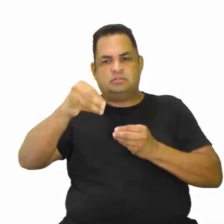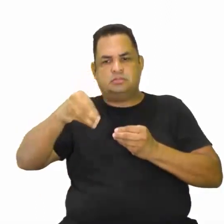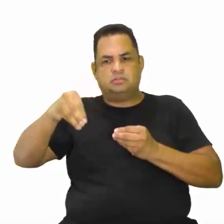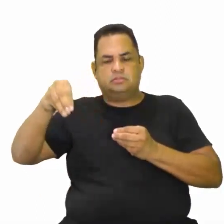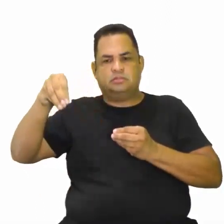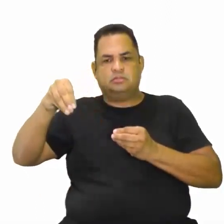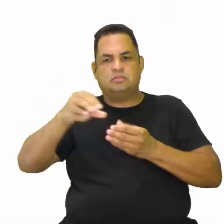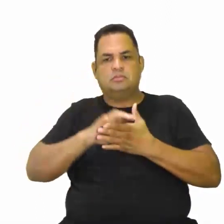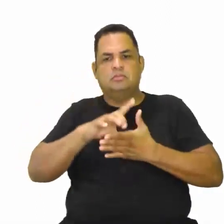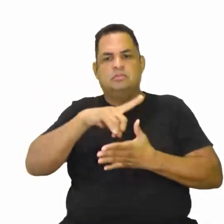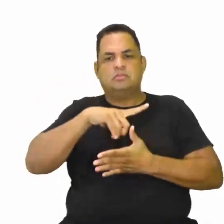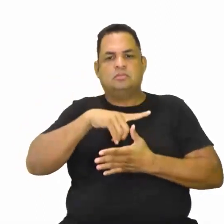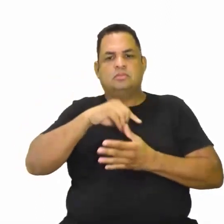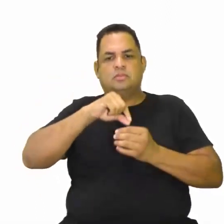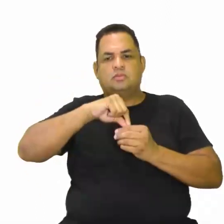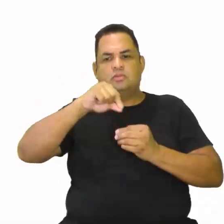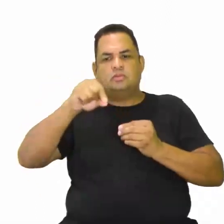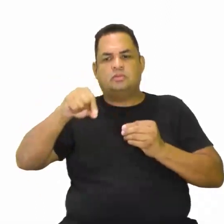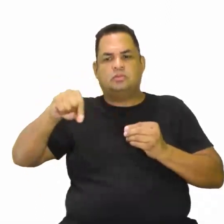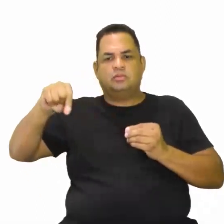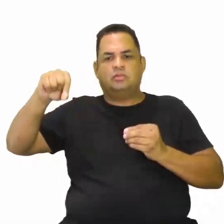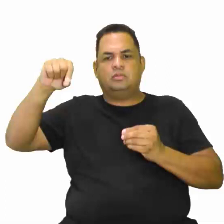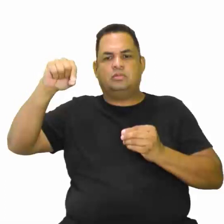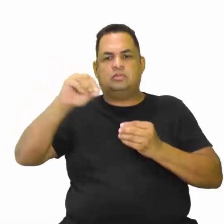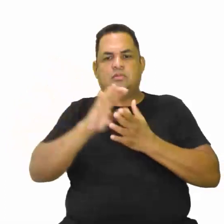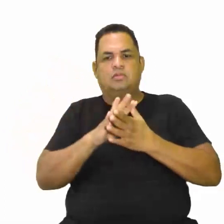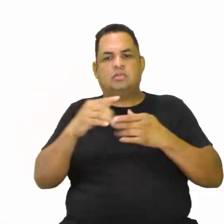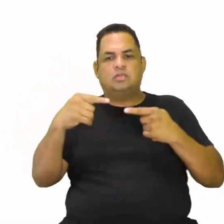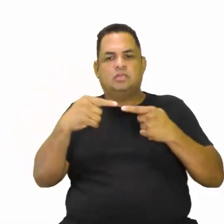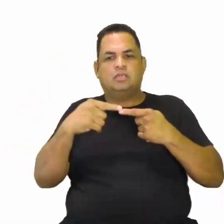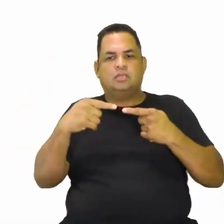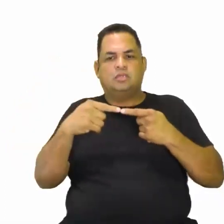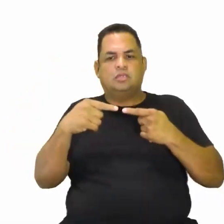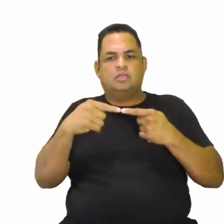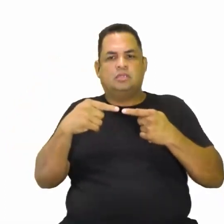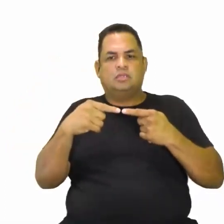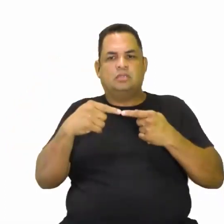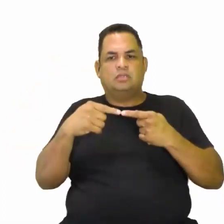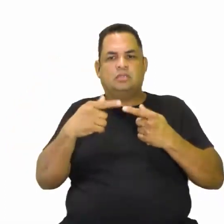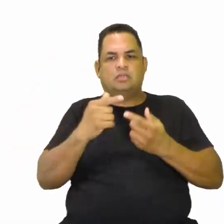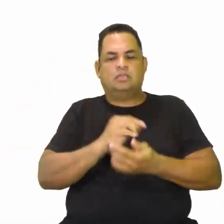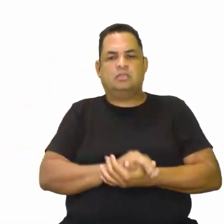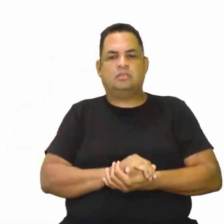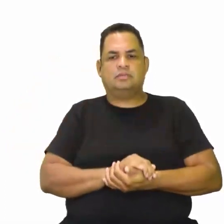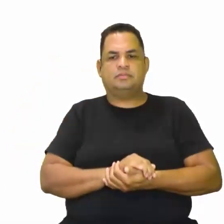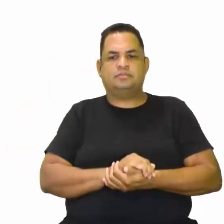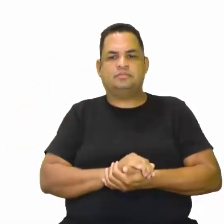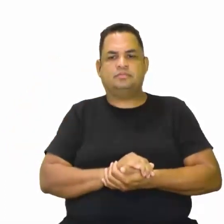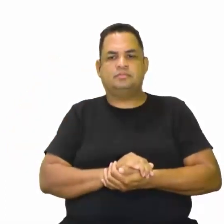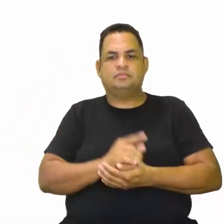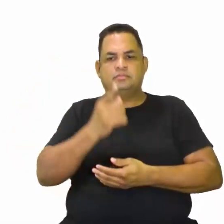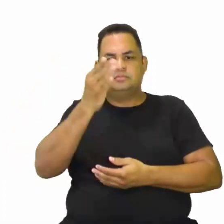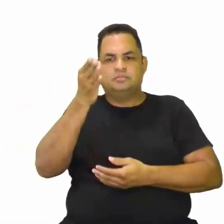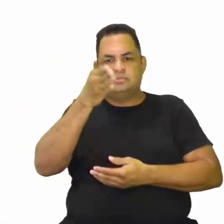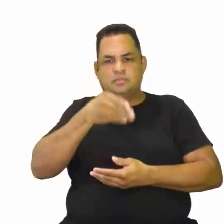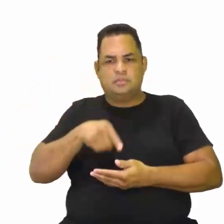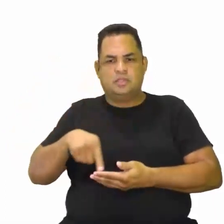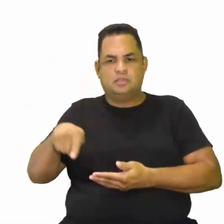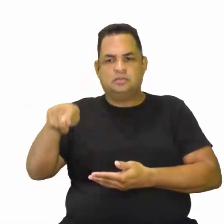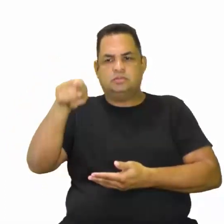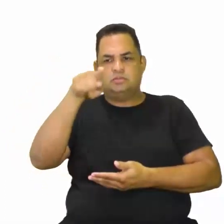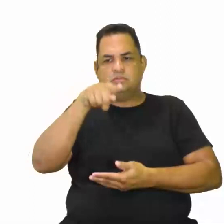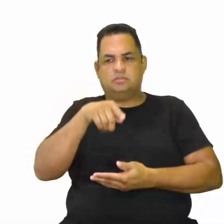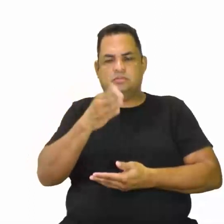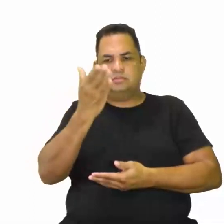saída lateral, nós temos uma mangueira que é acoplada, olha só, a essa trompa de água, né,